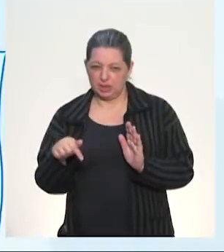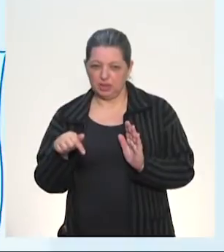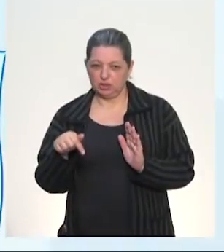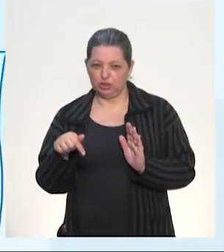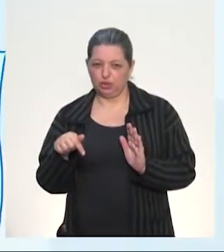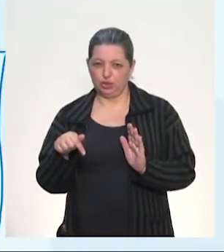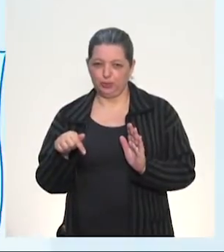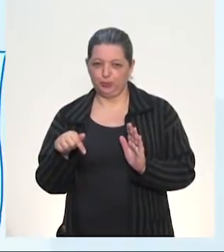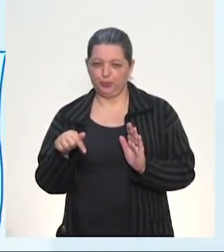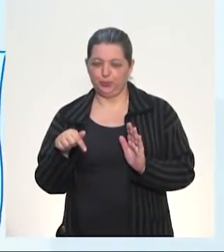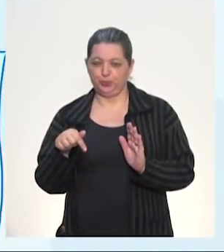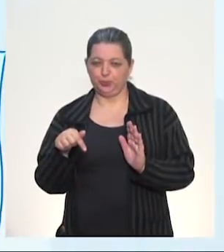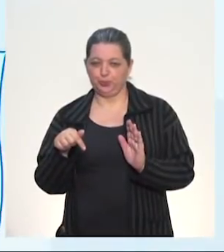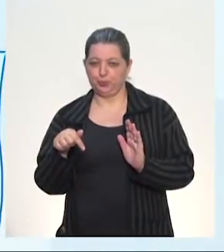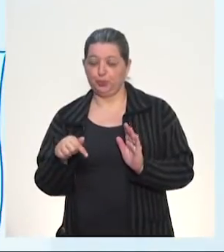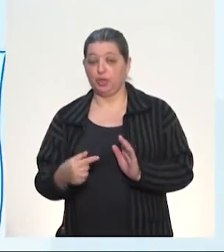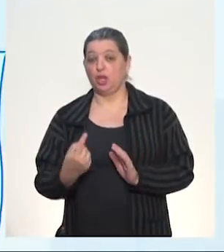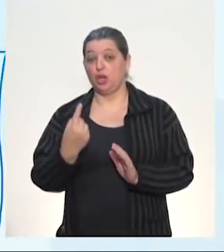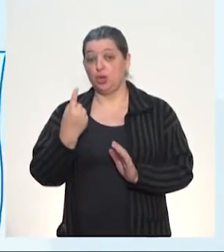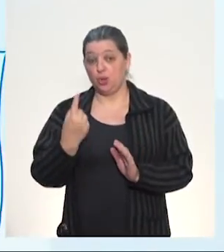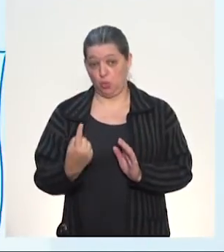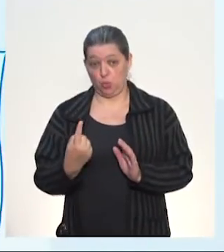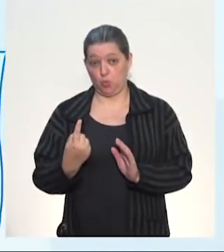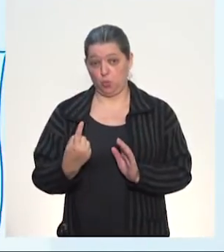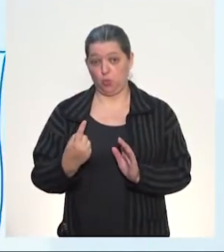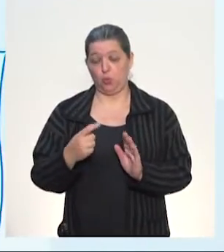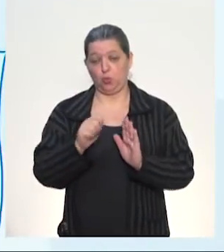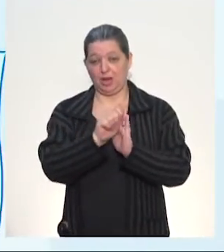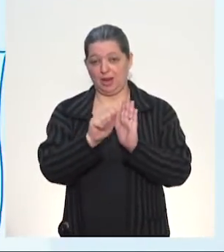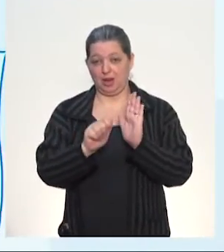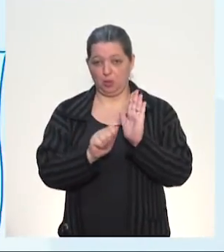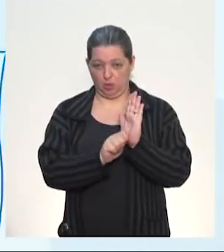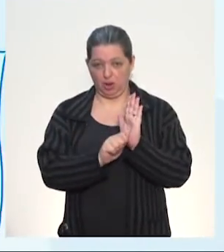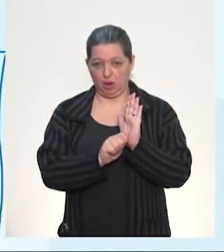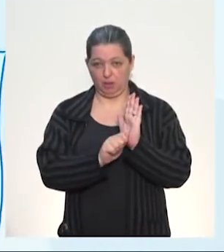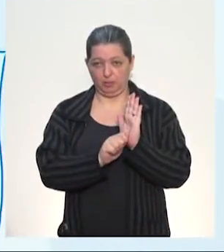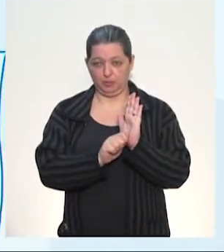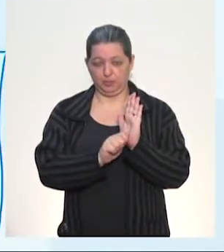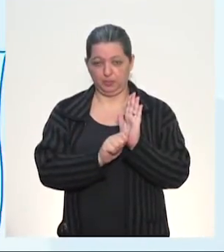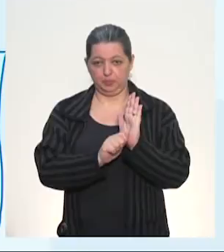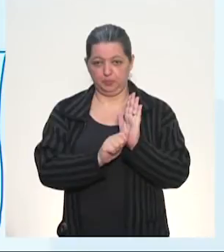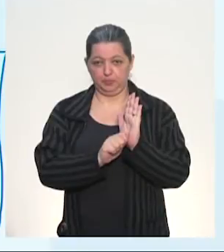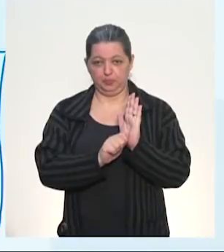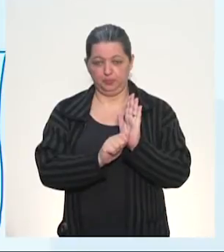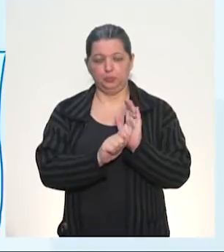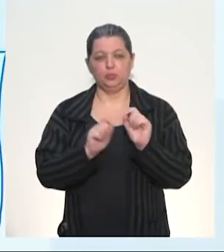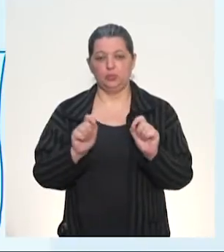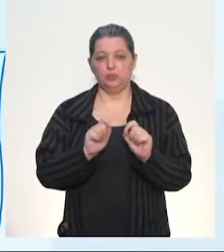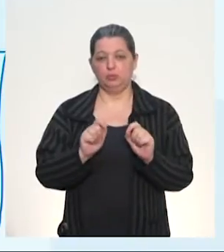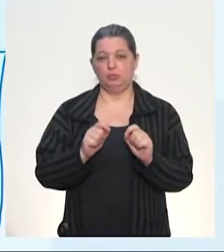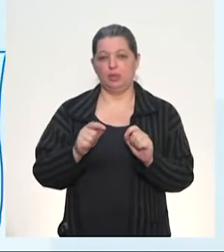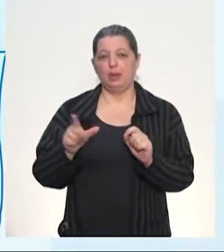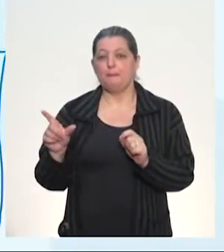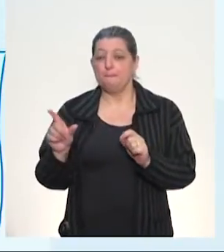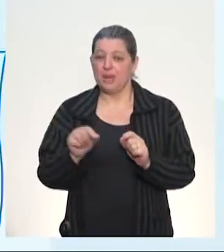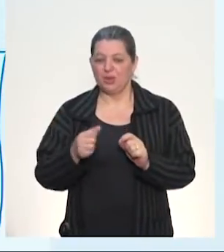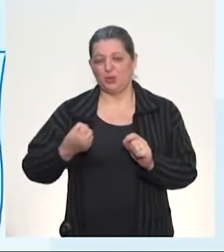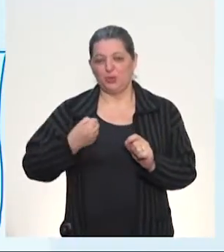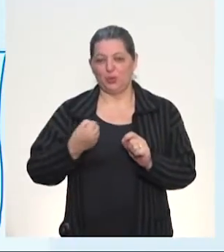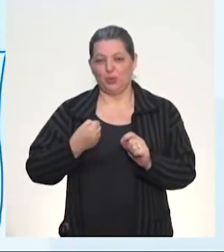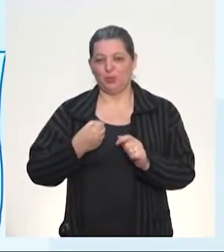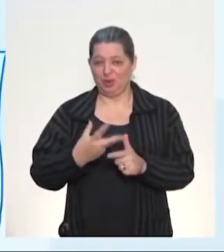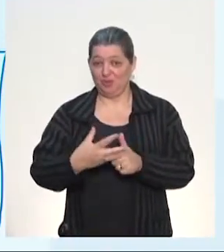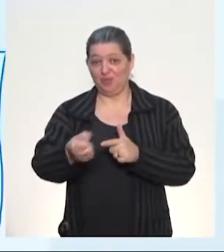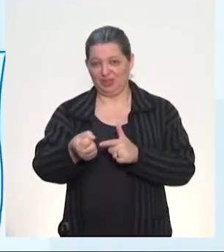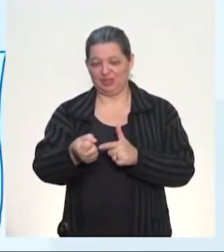e 1 em Araraquara. E aí, o menor número é o que vence, digamos assim, certo?